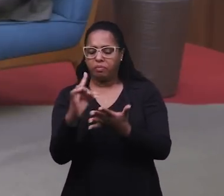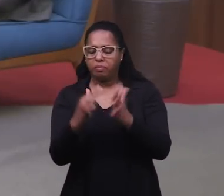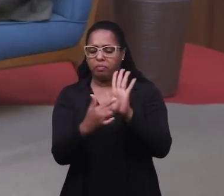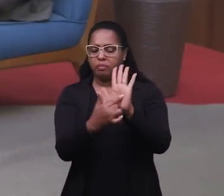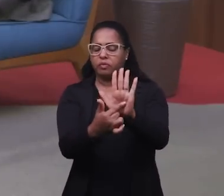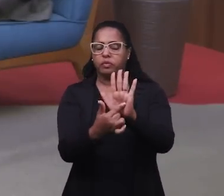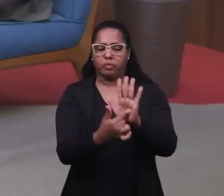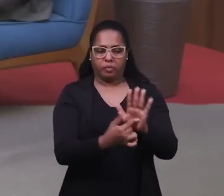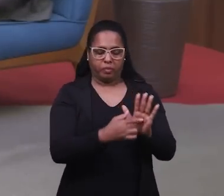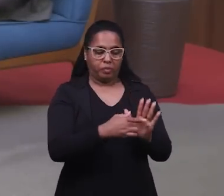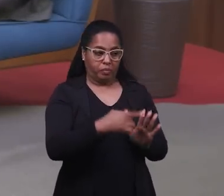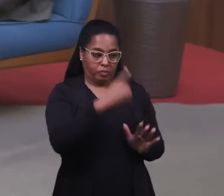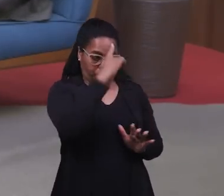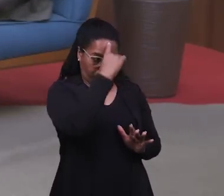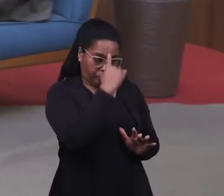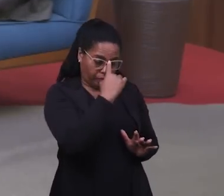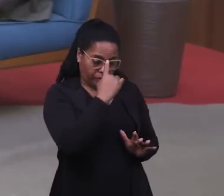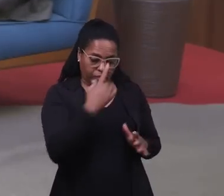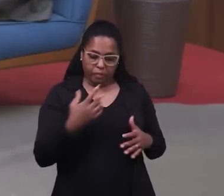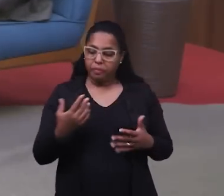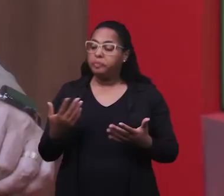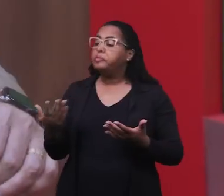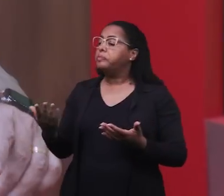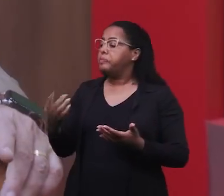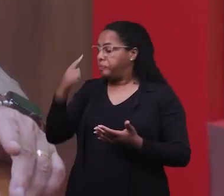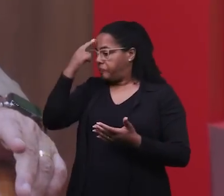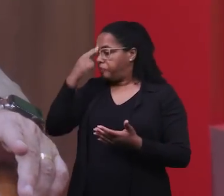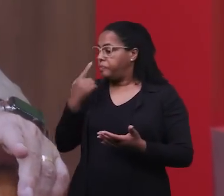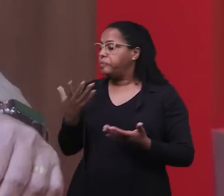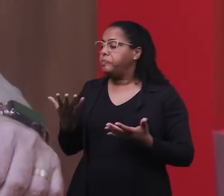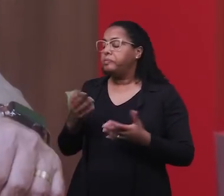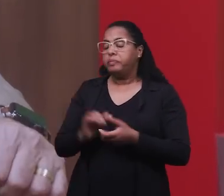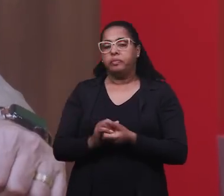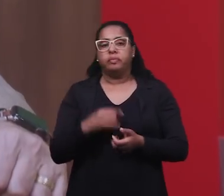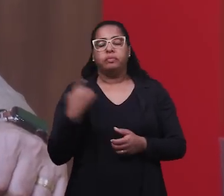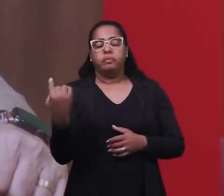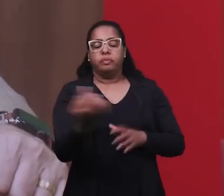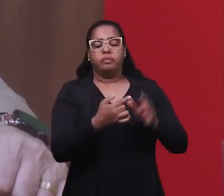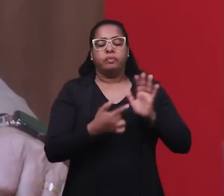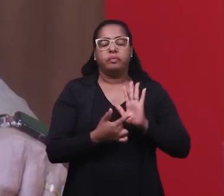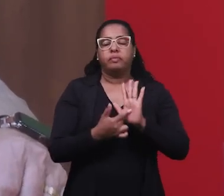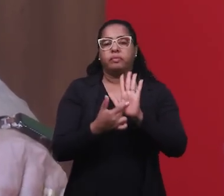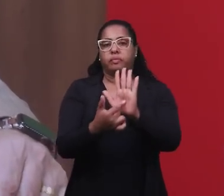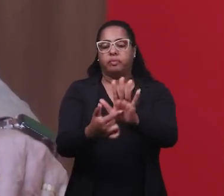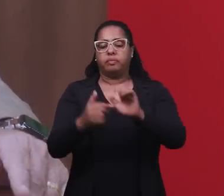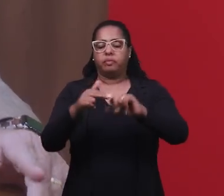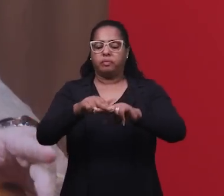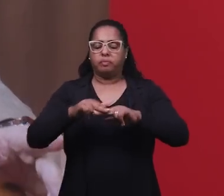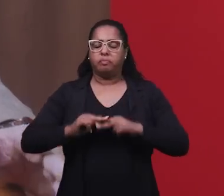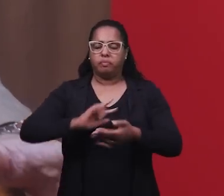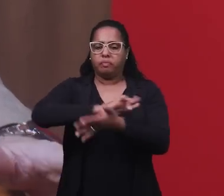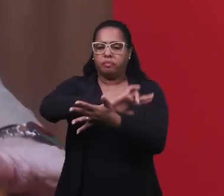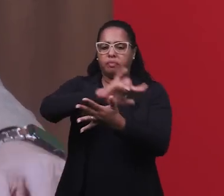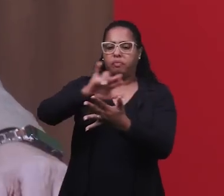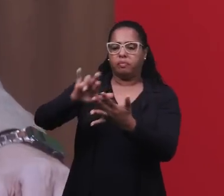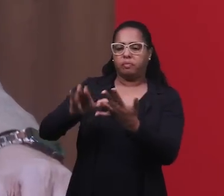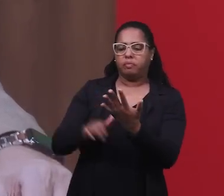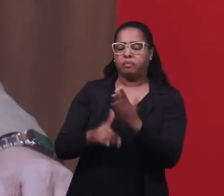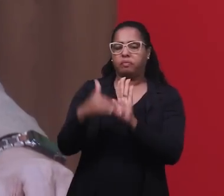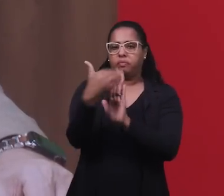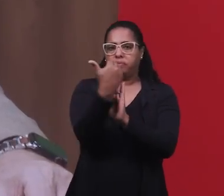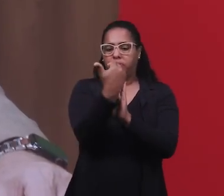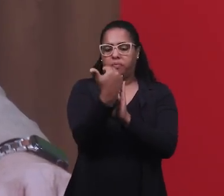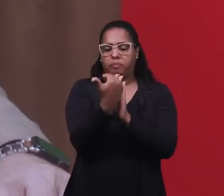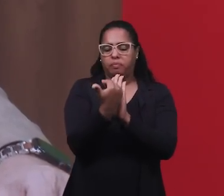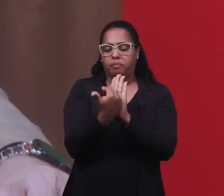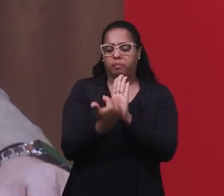diz a palavra? Daniel. Bem, nós temos mostrado, já através de diversos